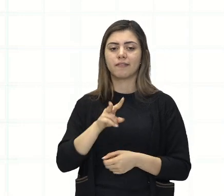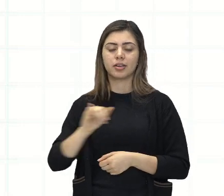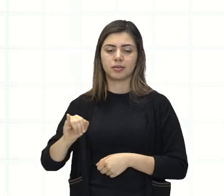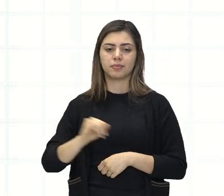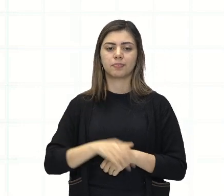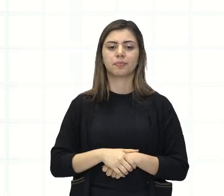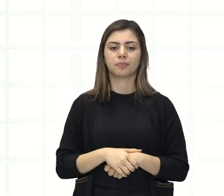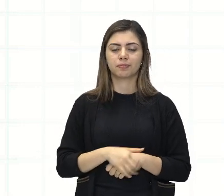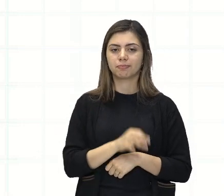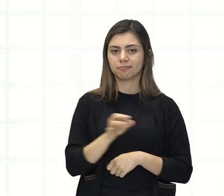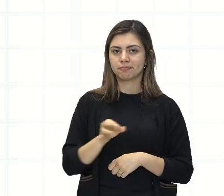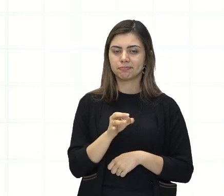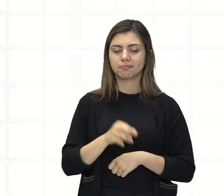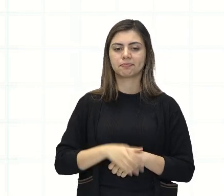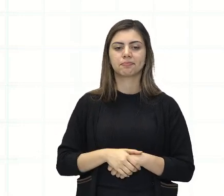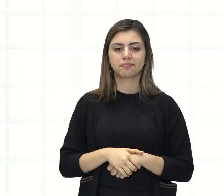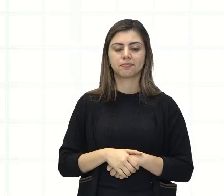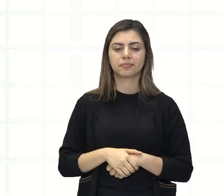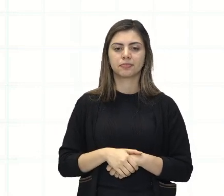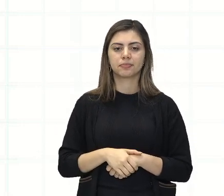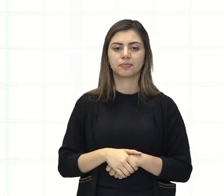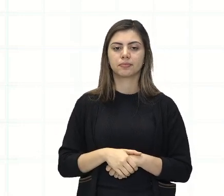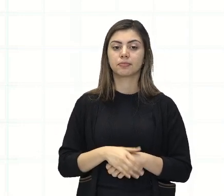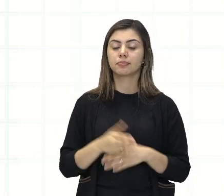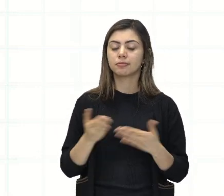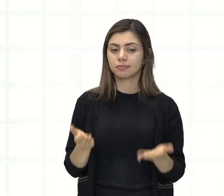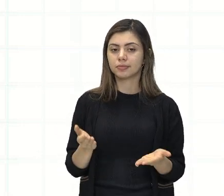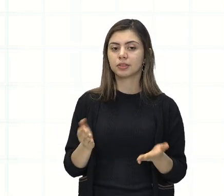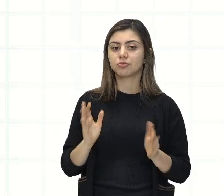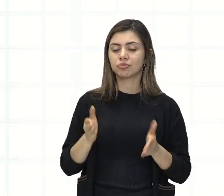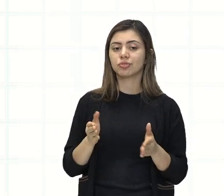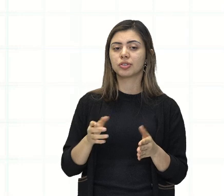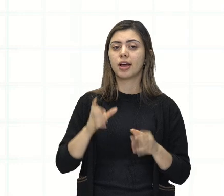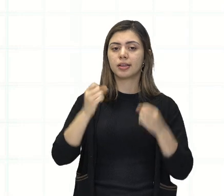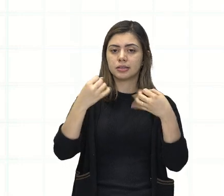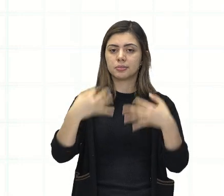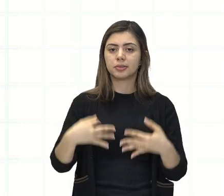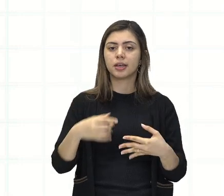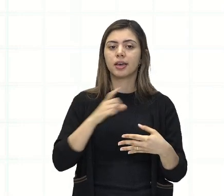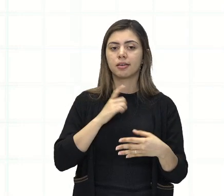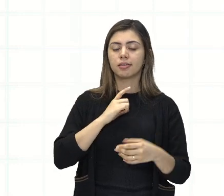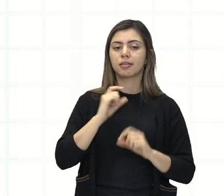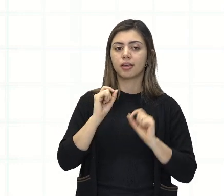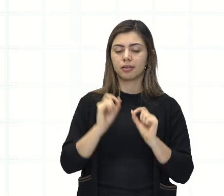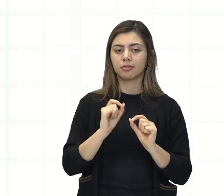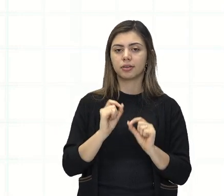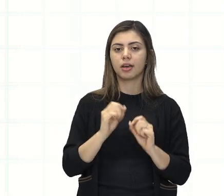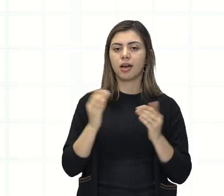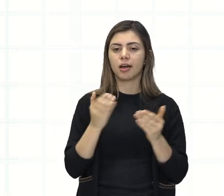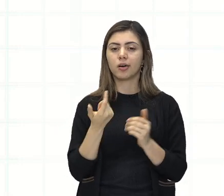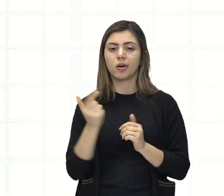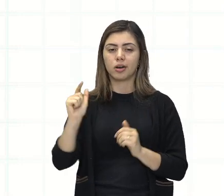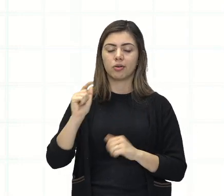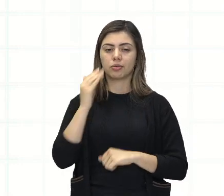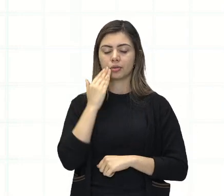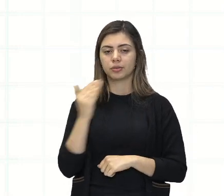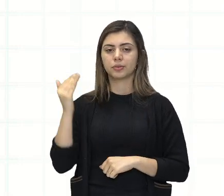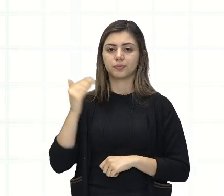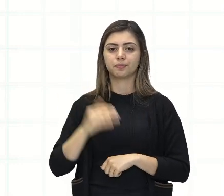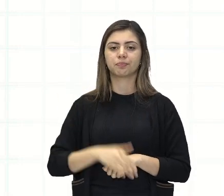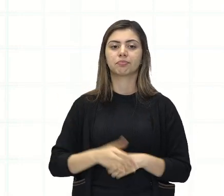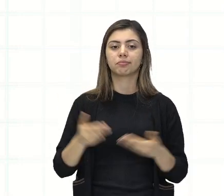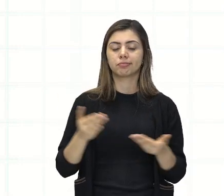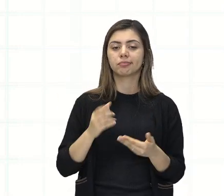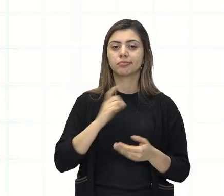intransitivo. Certinho? Fechado, então, o conceito de intransitivo, vamos para o próximo.